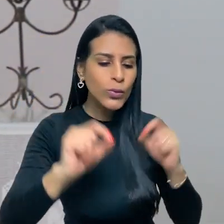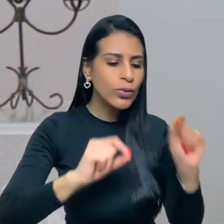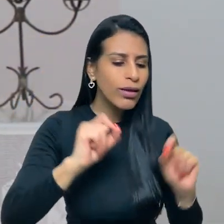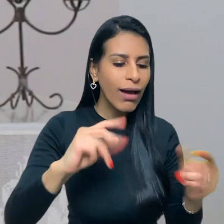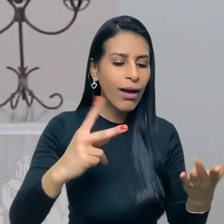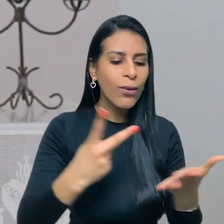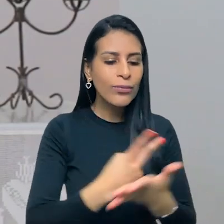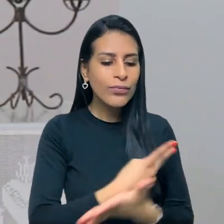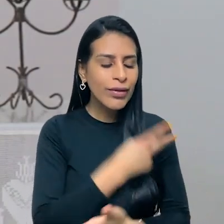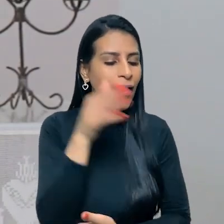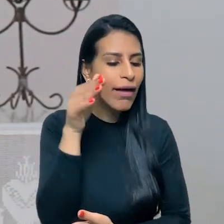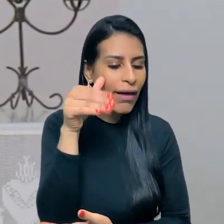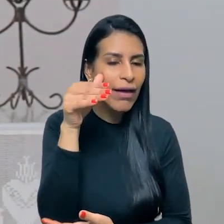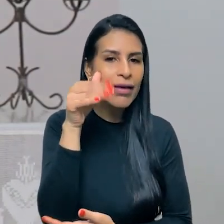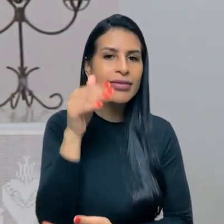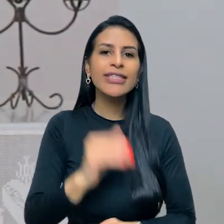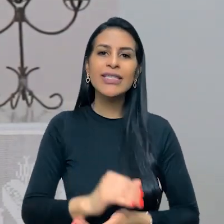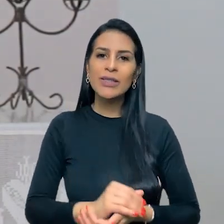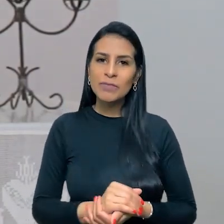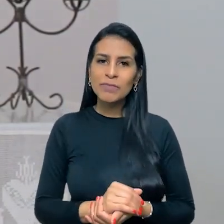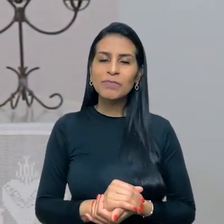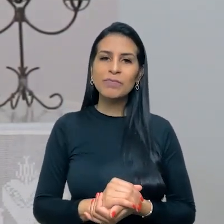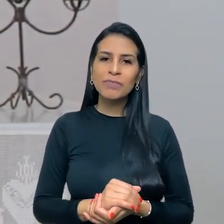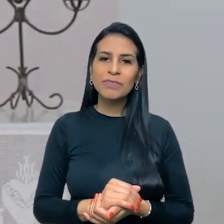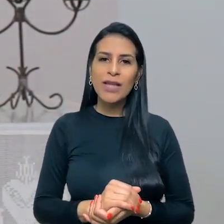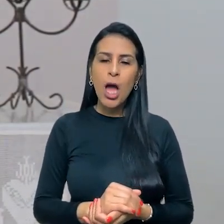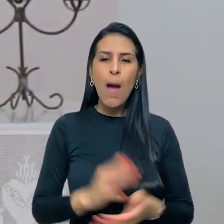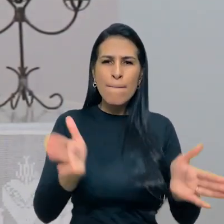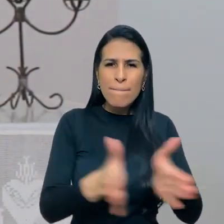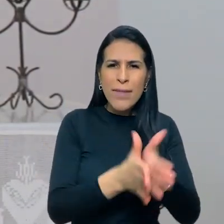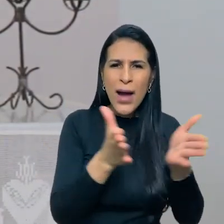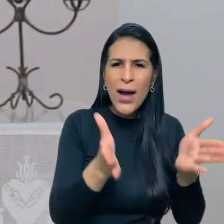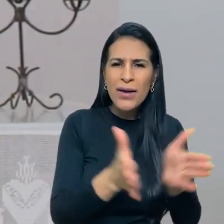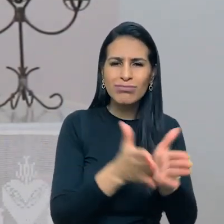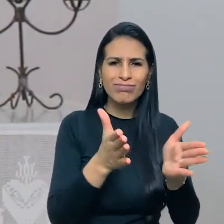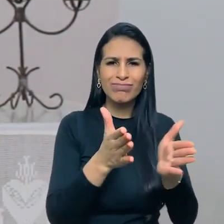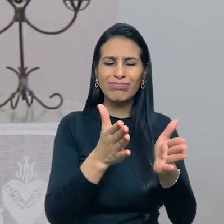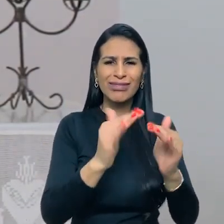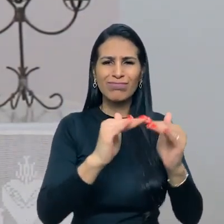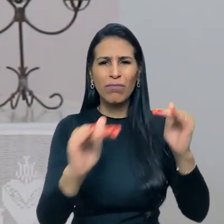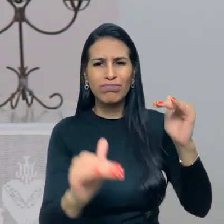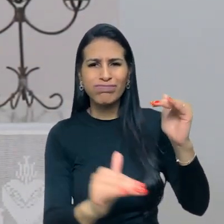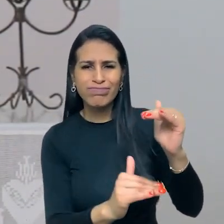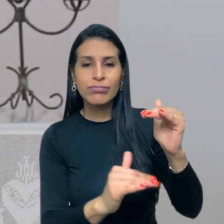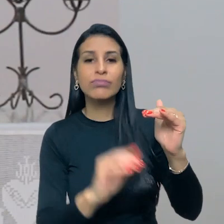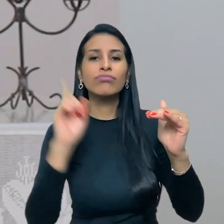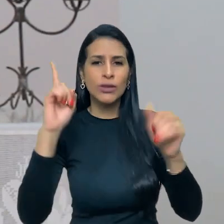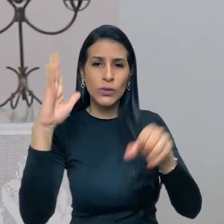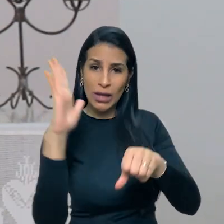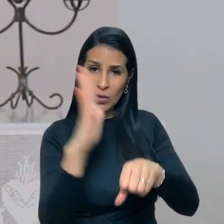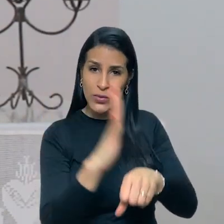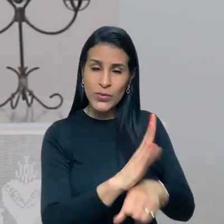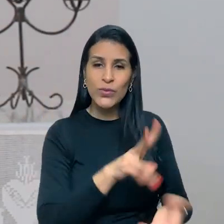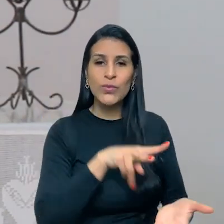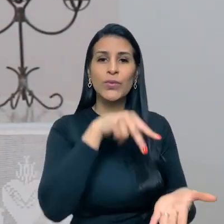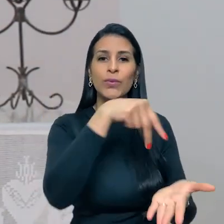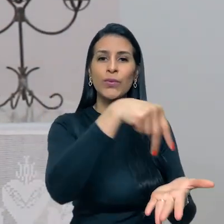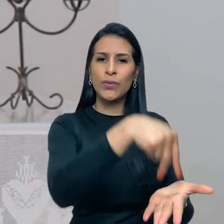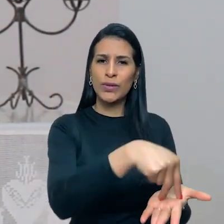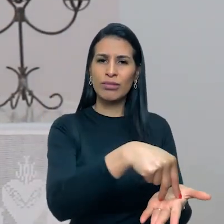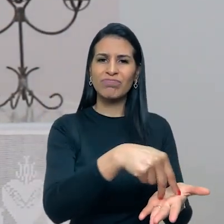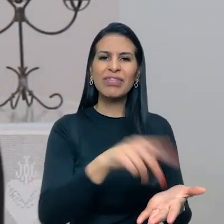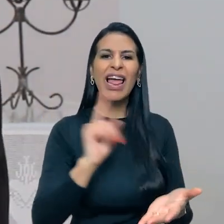Senhor levanta as pessoas pobres do pó e tira as pessoas necessitadas do monte de